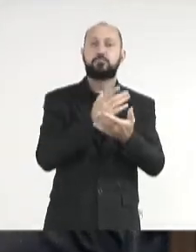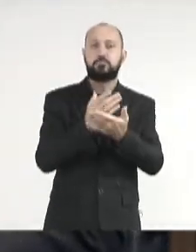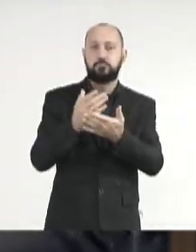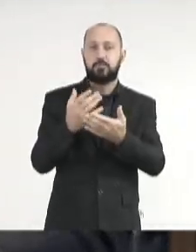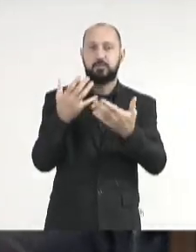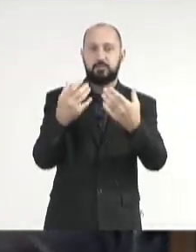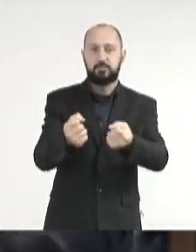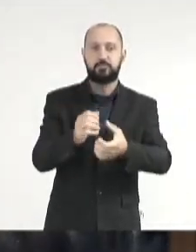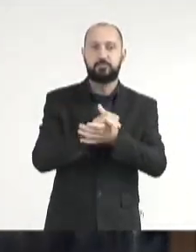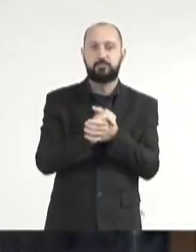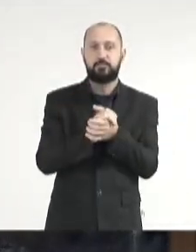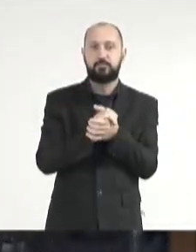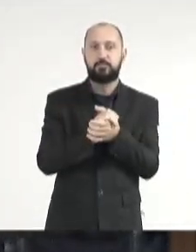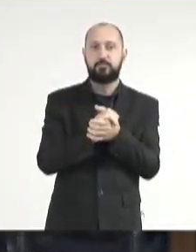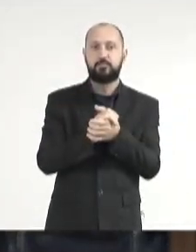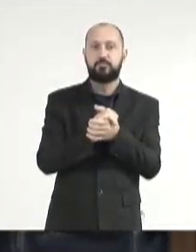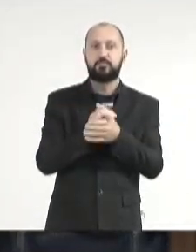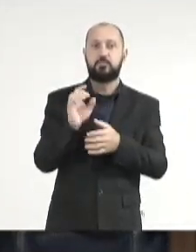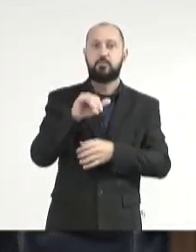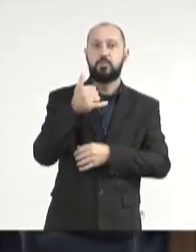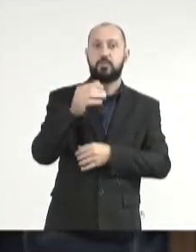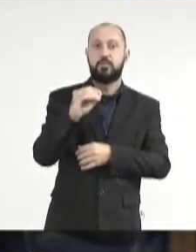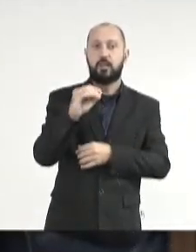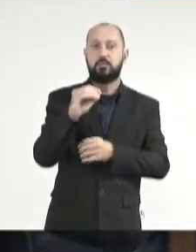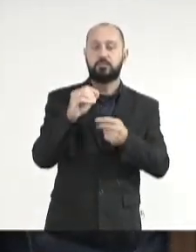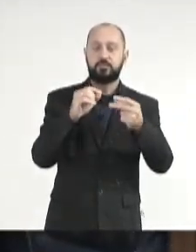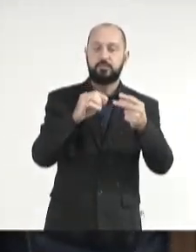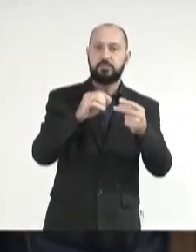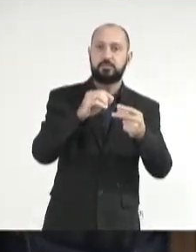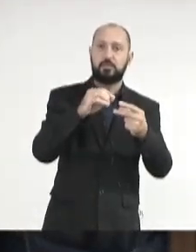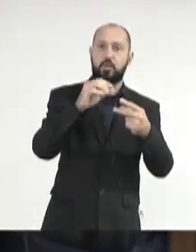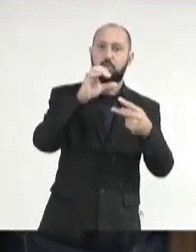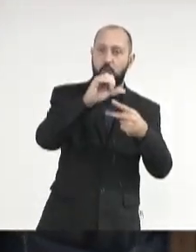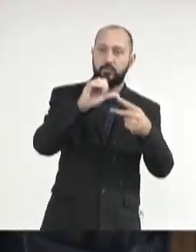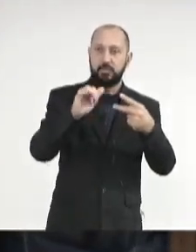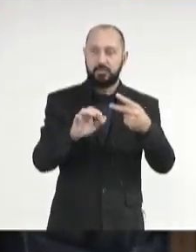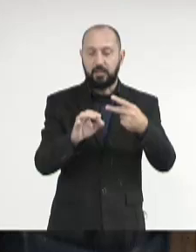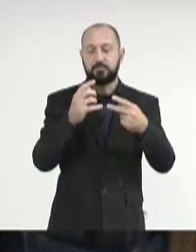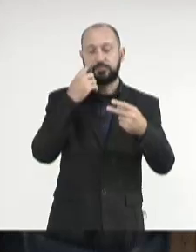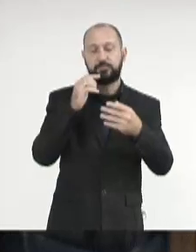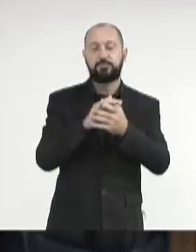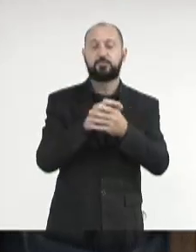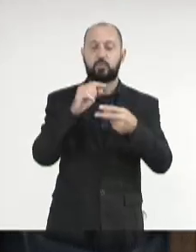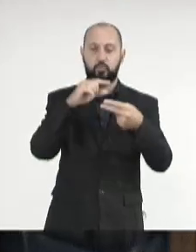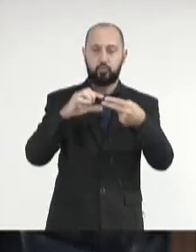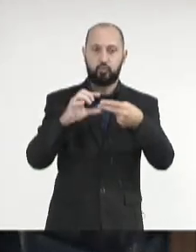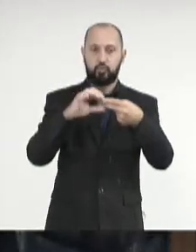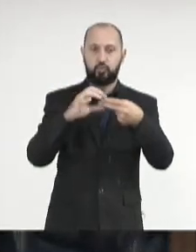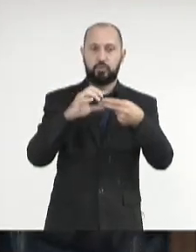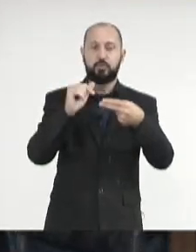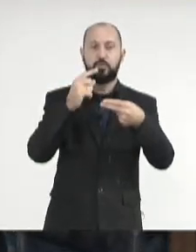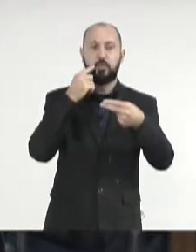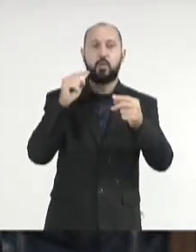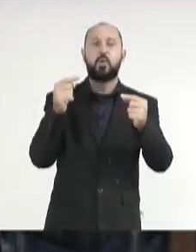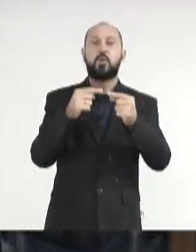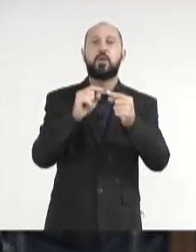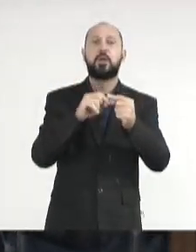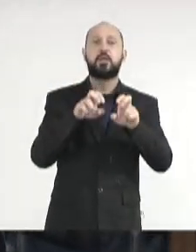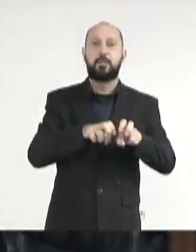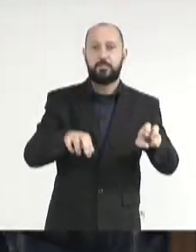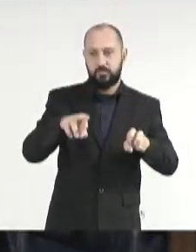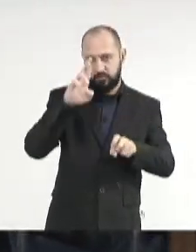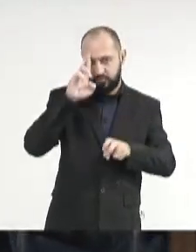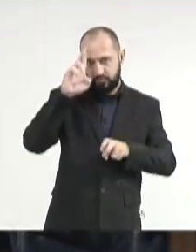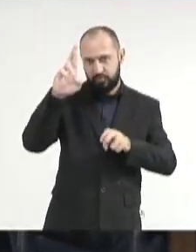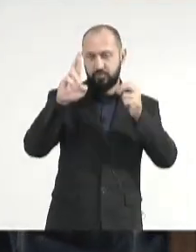adesão. Bom, o item 10, o 9 e 10, que é o projeto de lei 152 e 153, diz aí, é da mesa